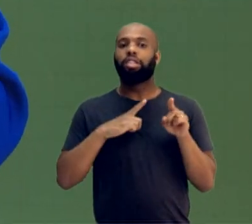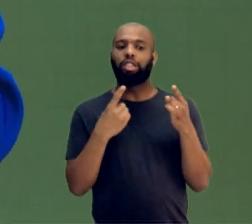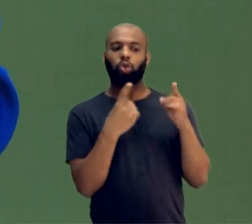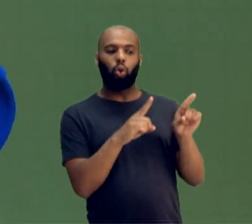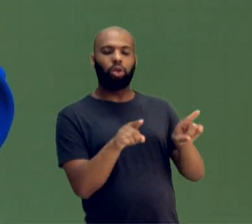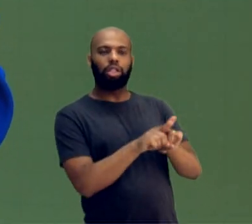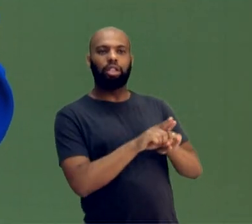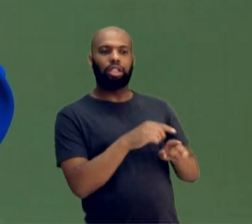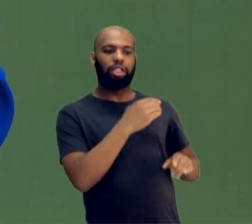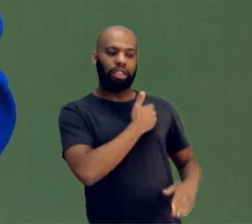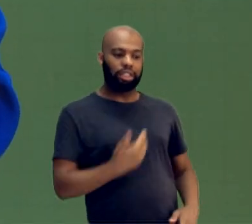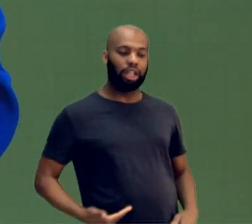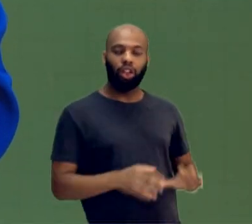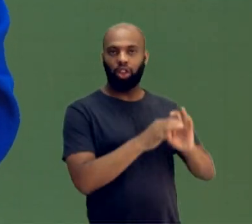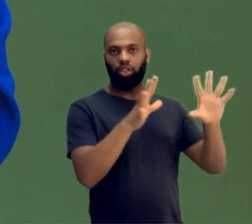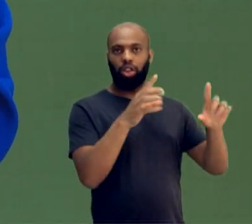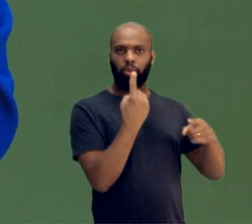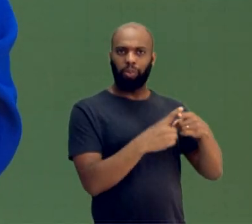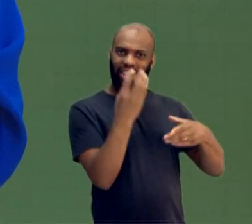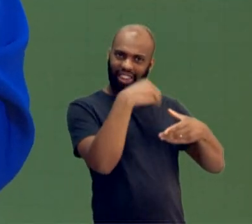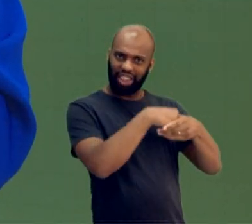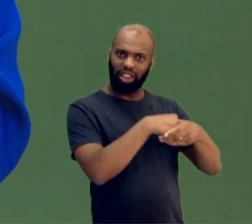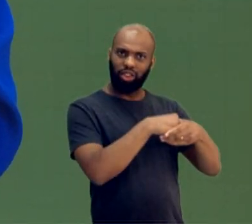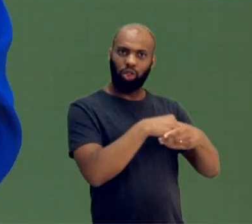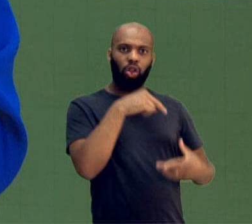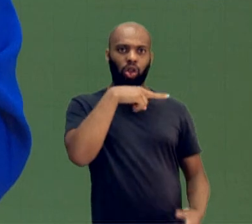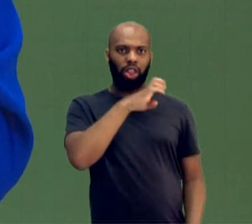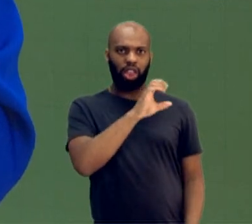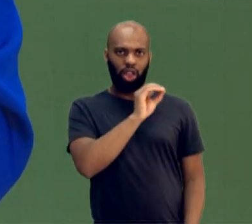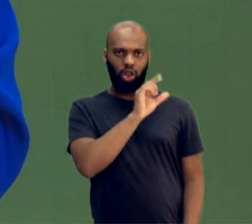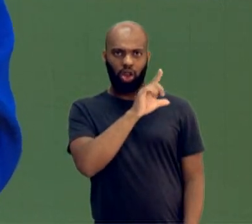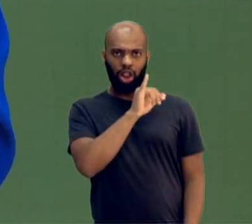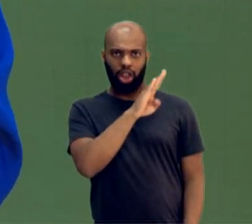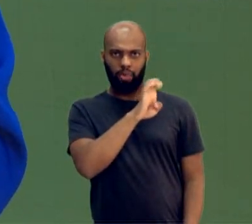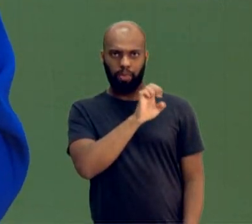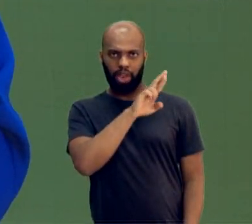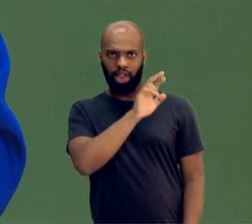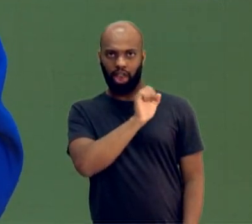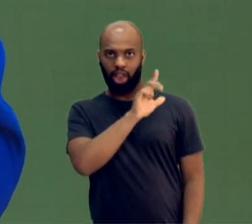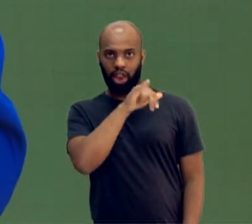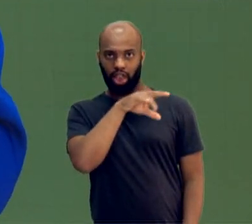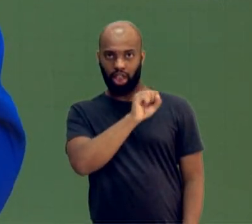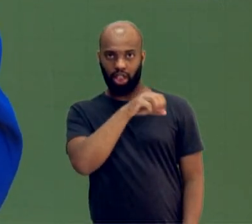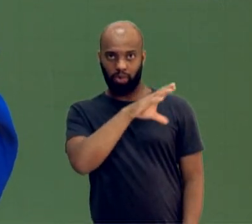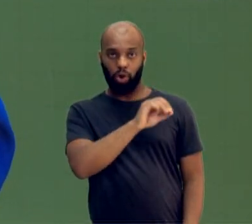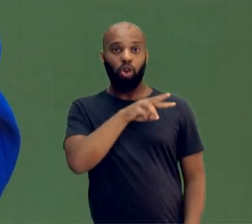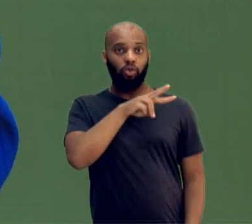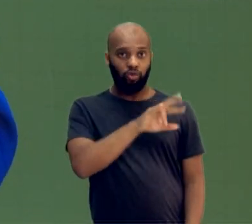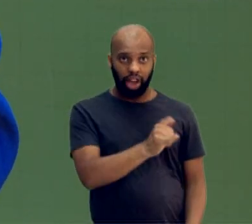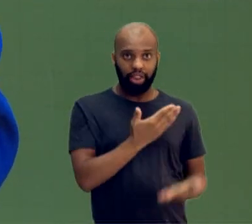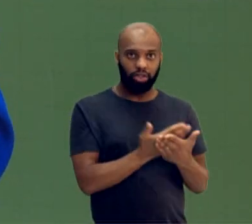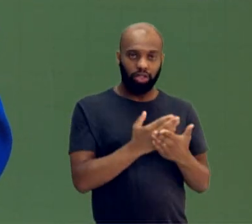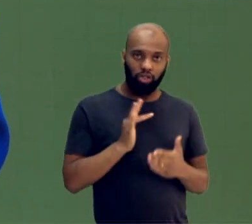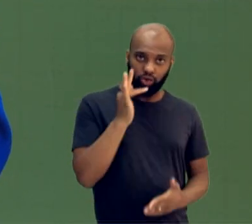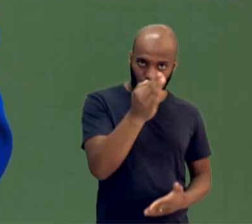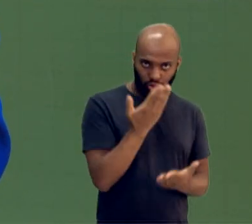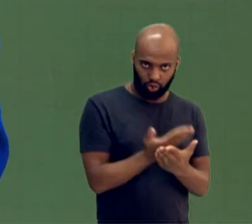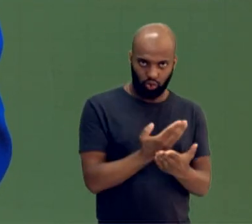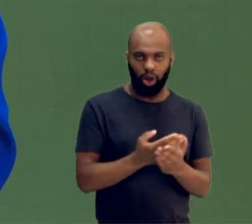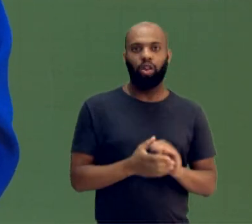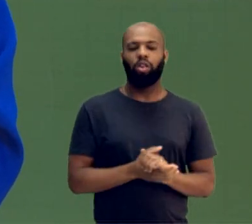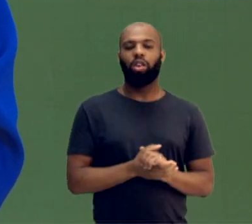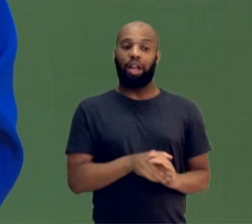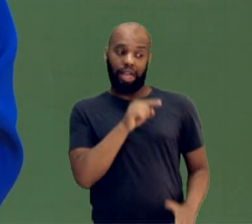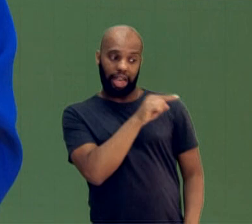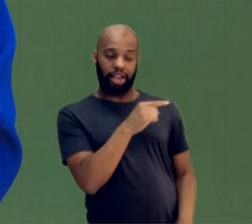Estado liberal, porque no liberalismo, no neoliberalismo principalmente, que a gente vai ver na próxima aula, na aula 9, o